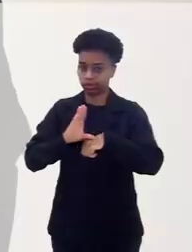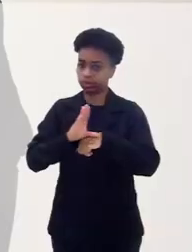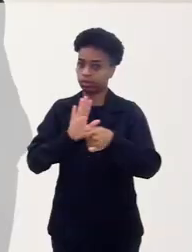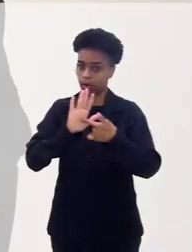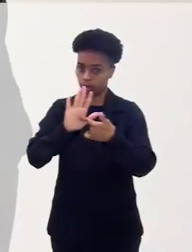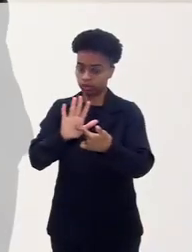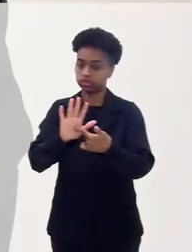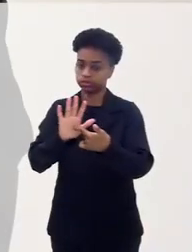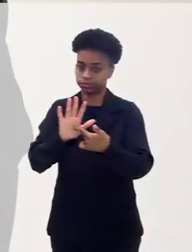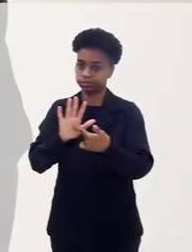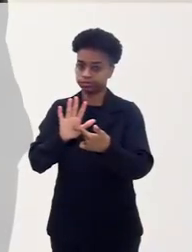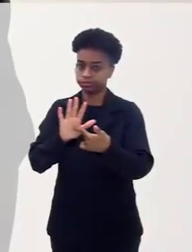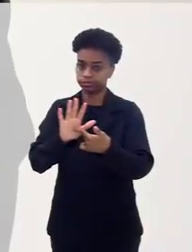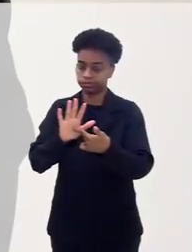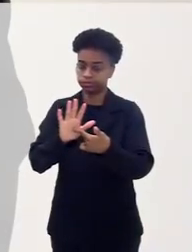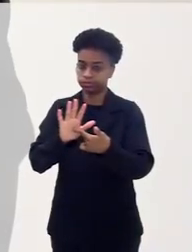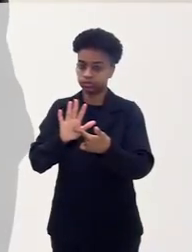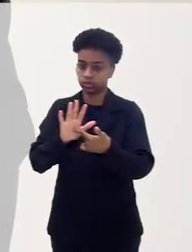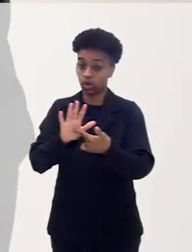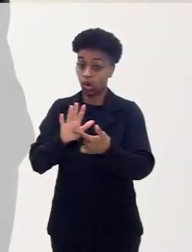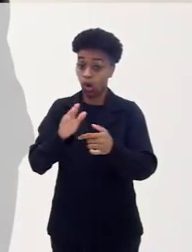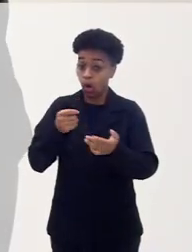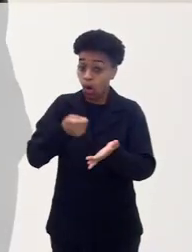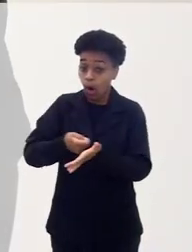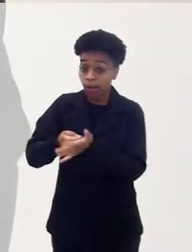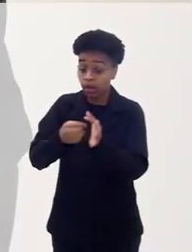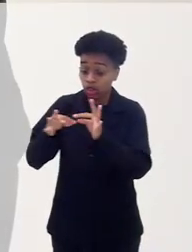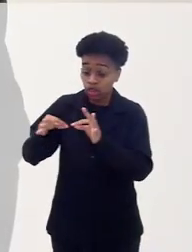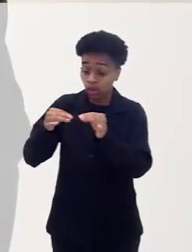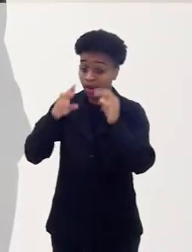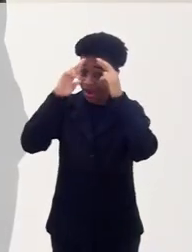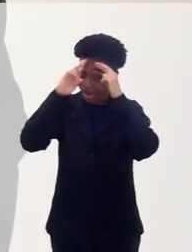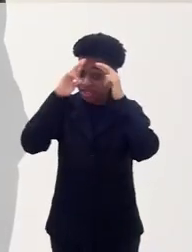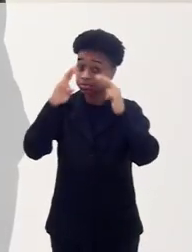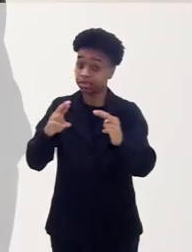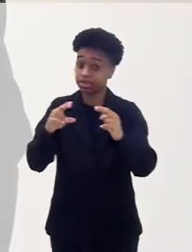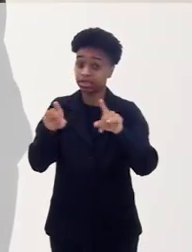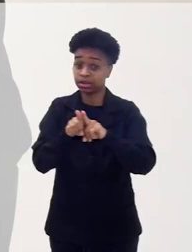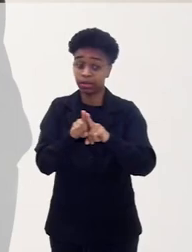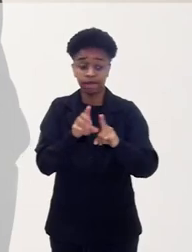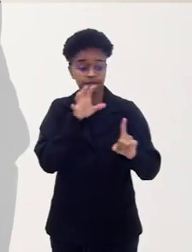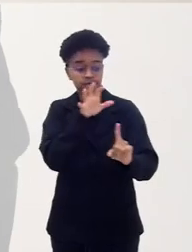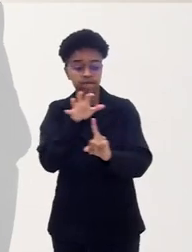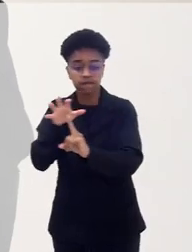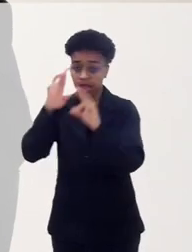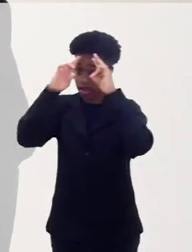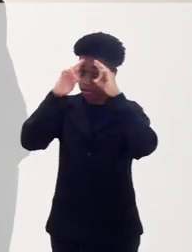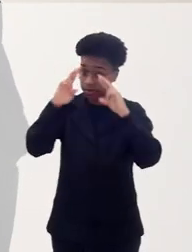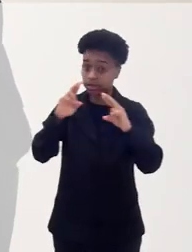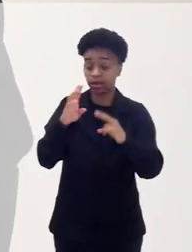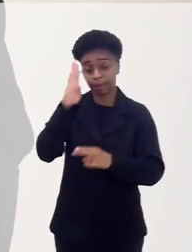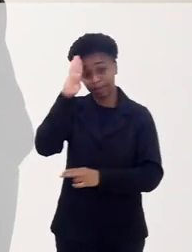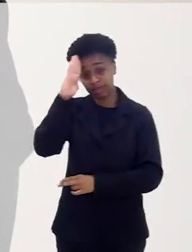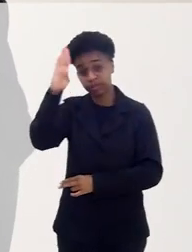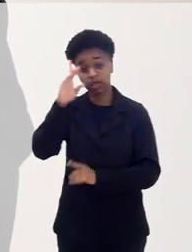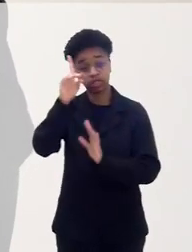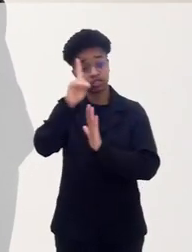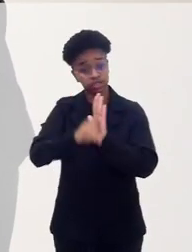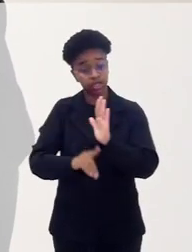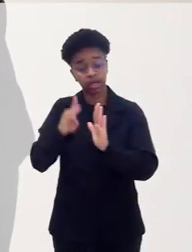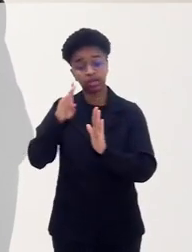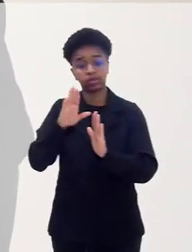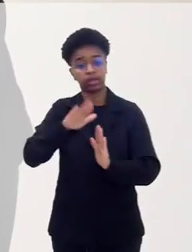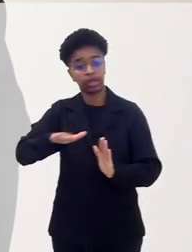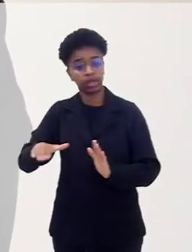Magna é respeitar e fazer respeitar com prioridade absolutas direitos fundamentais